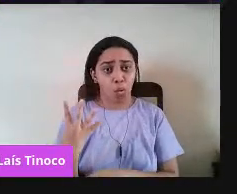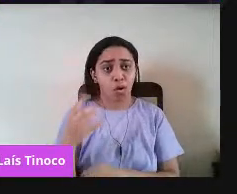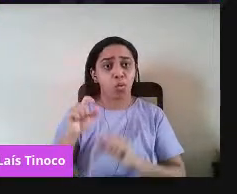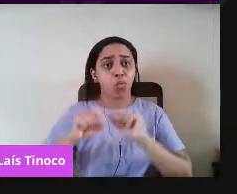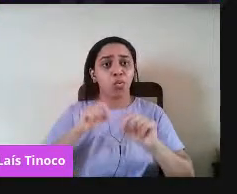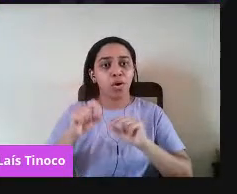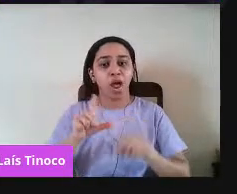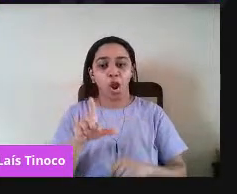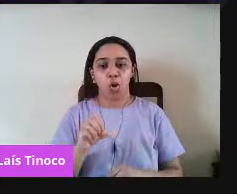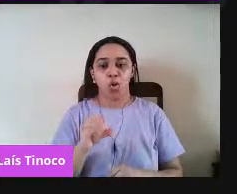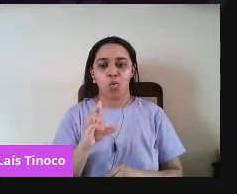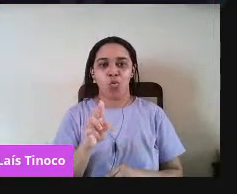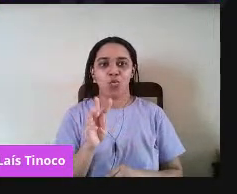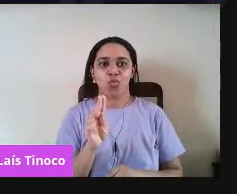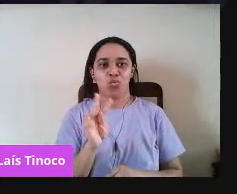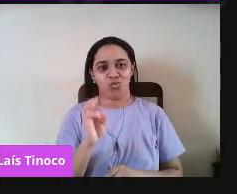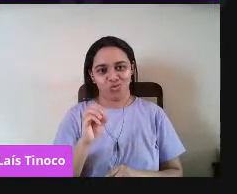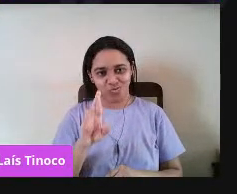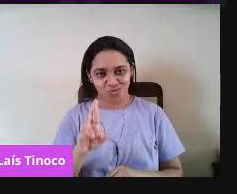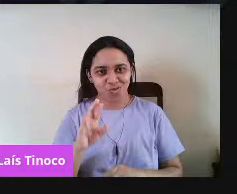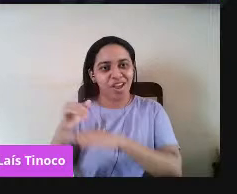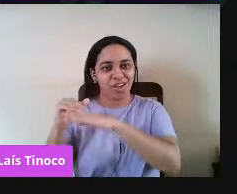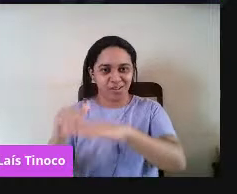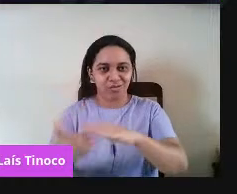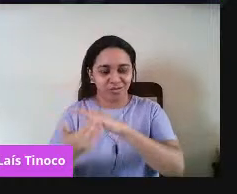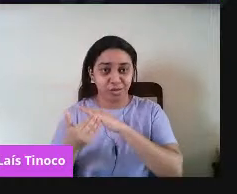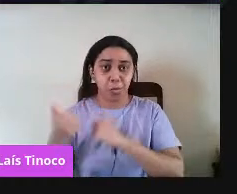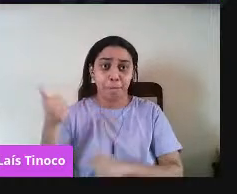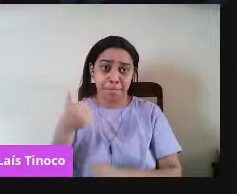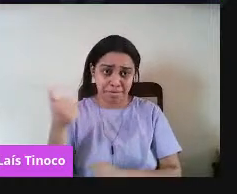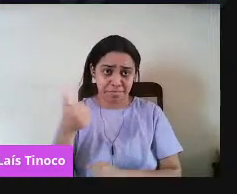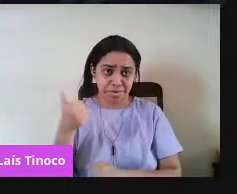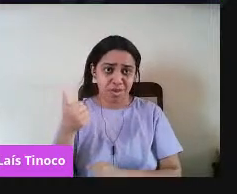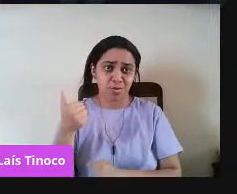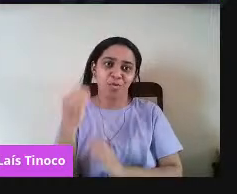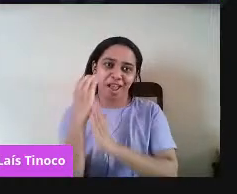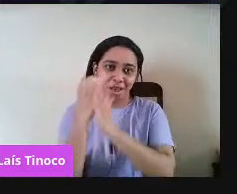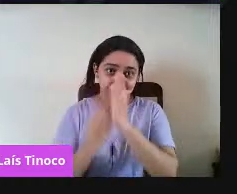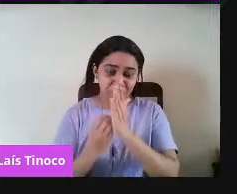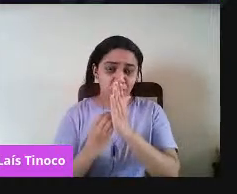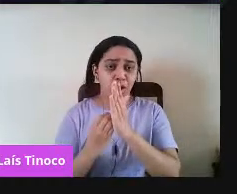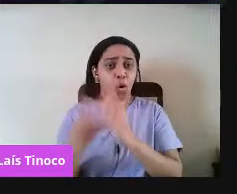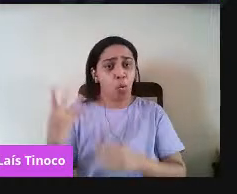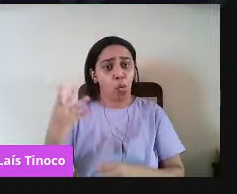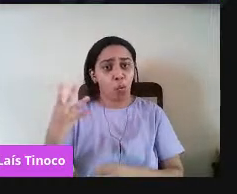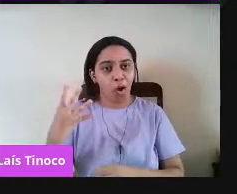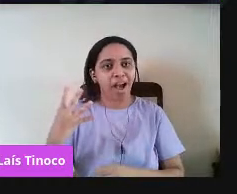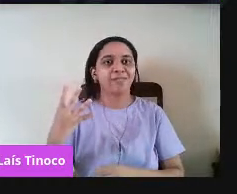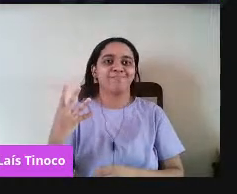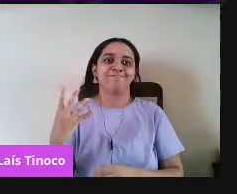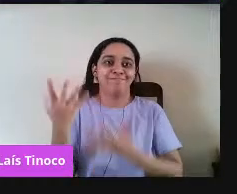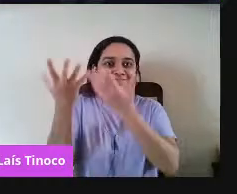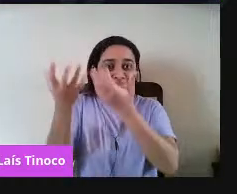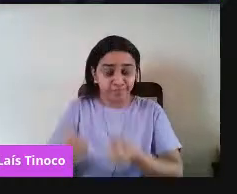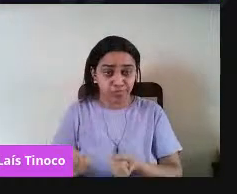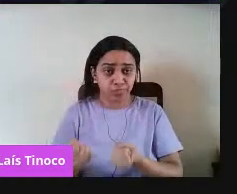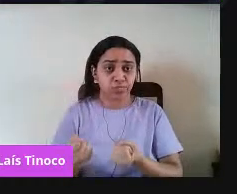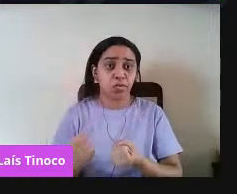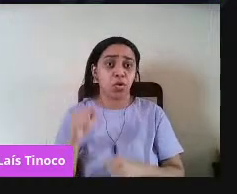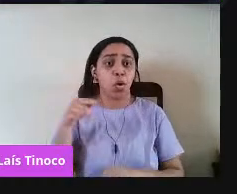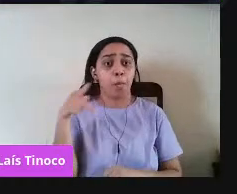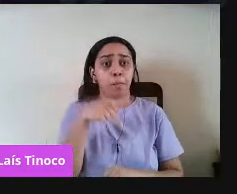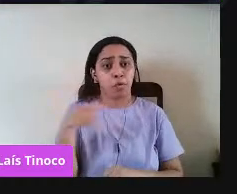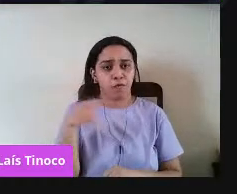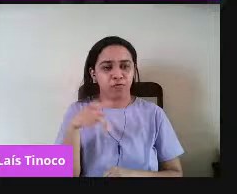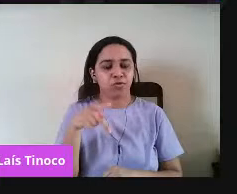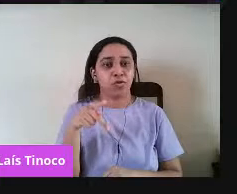locutor enunciador primeiro do capítulo, pois eles o assinam, enquanto que o senhor professor da